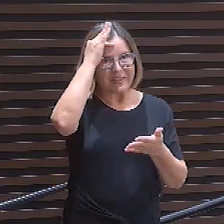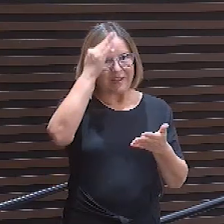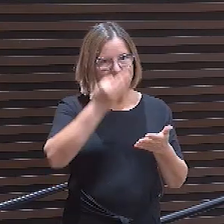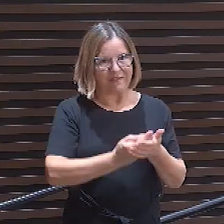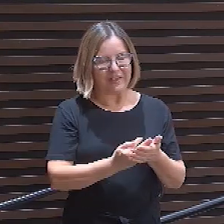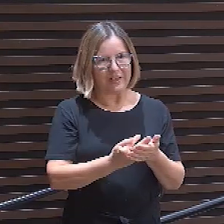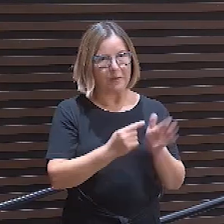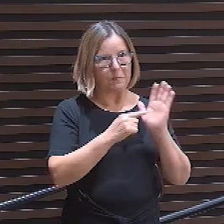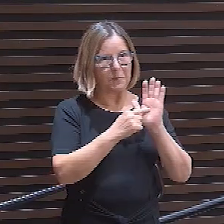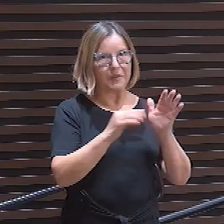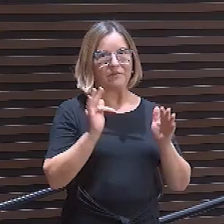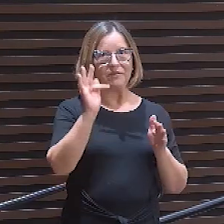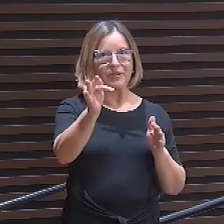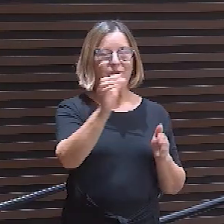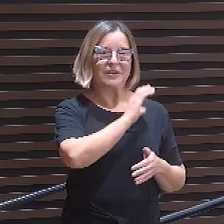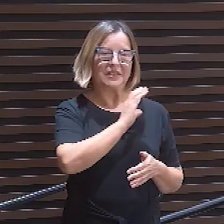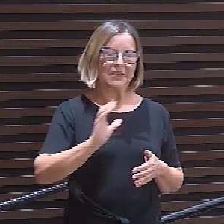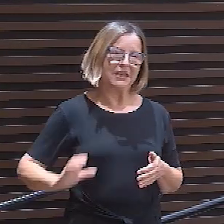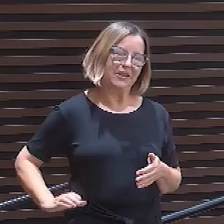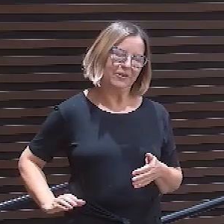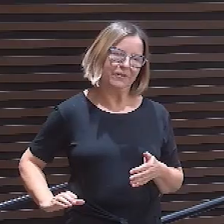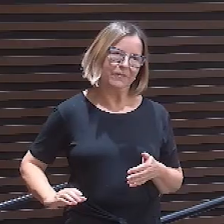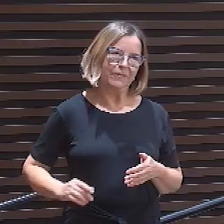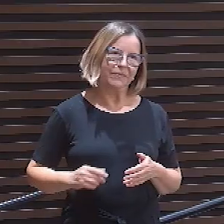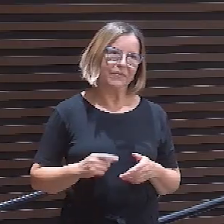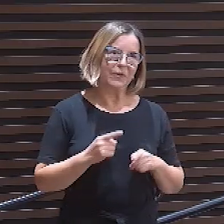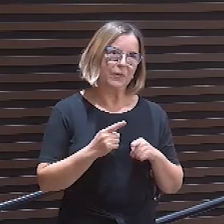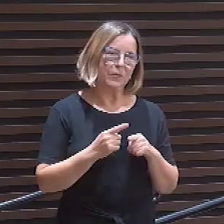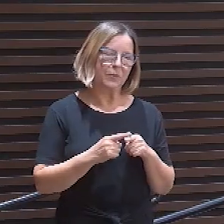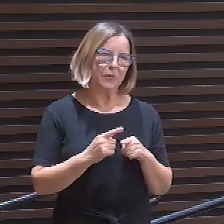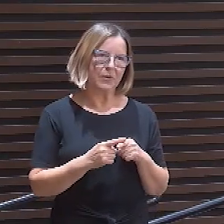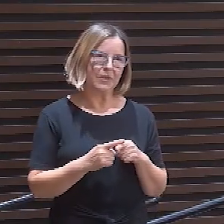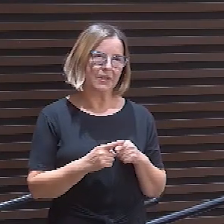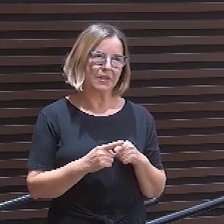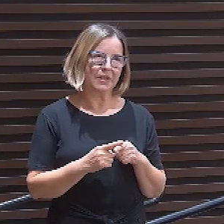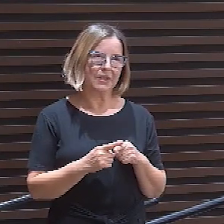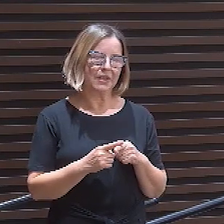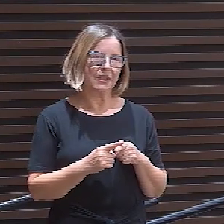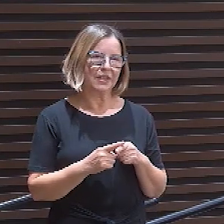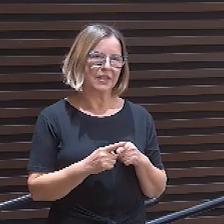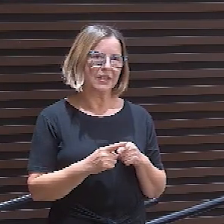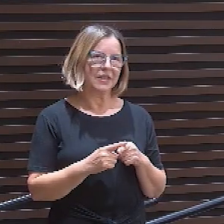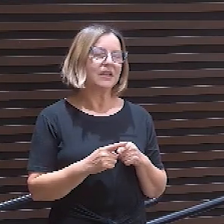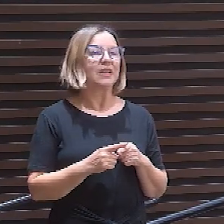Cristo, porque este é o único autor da fé.